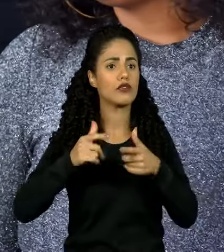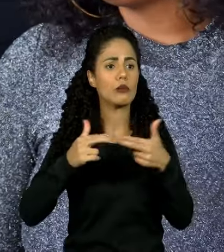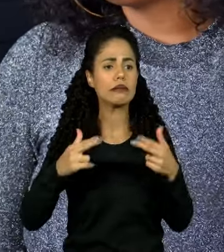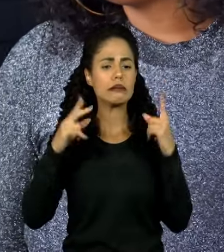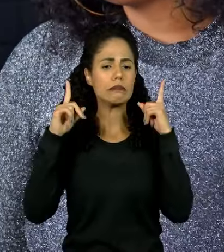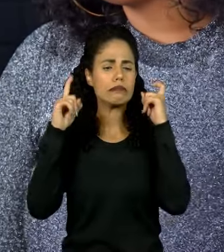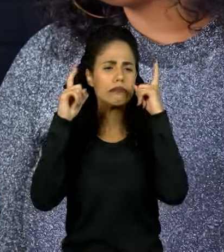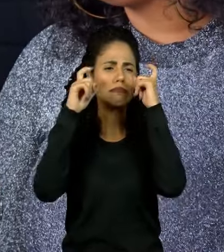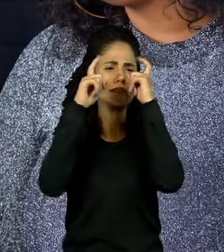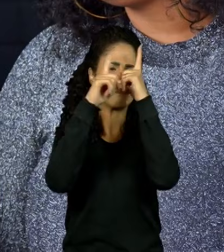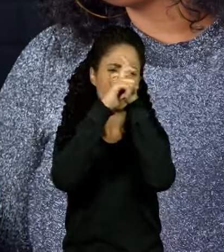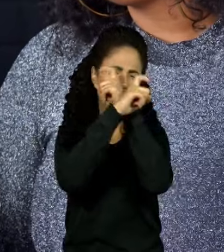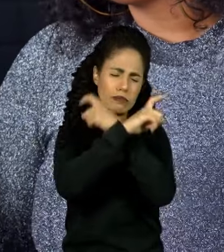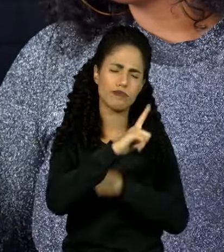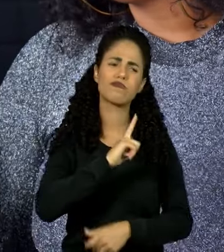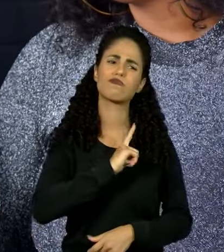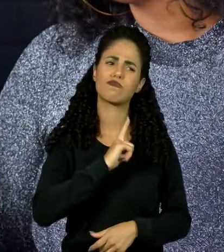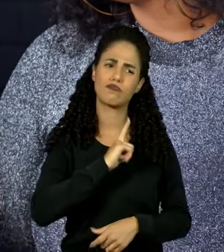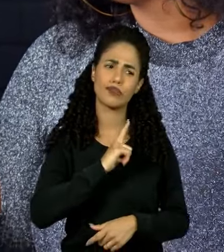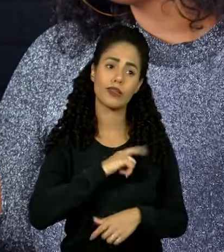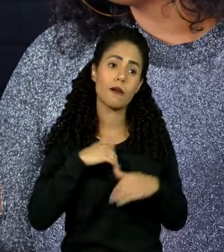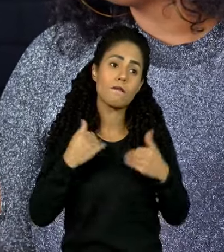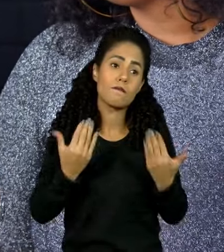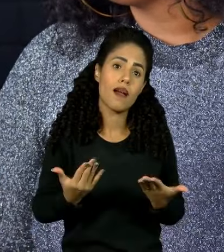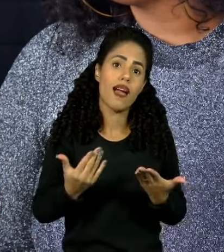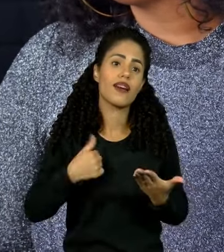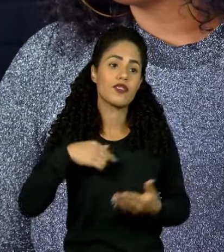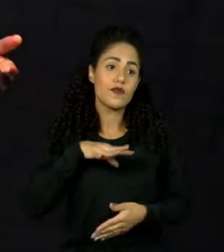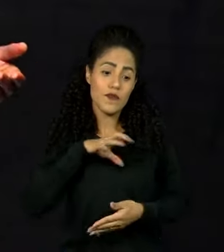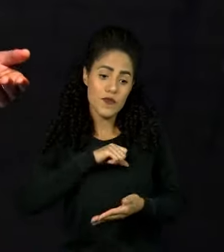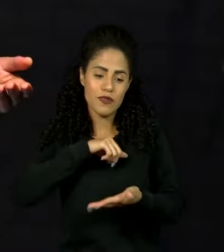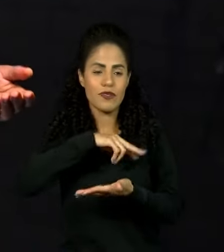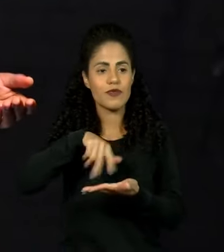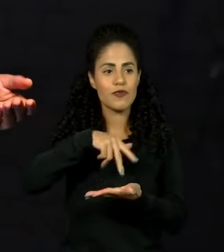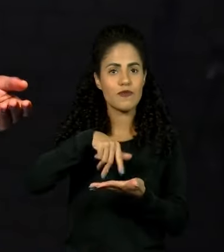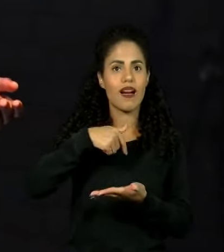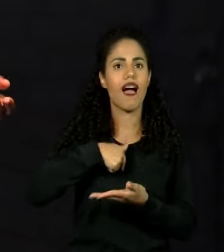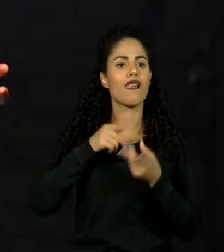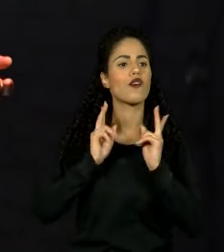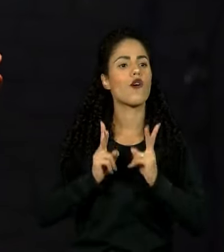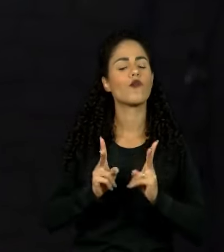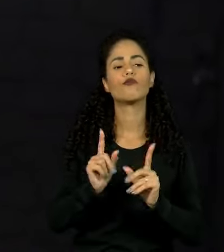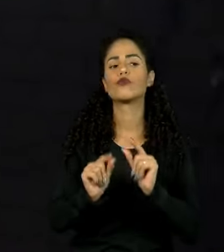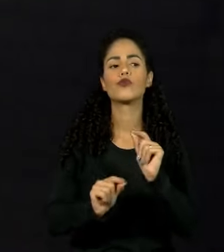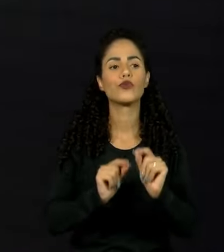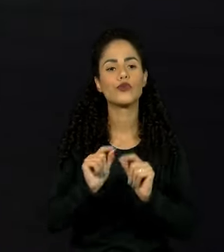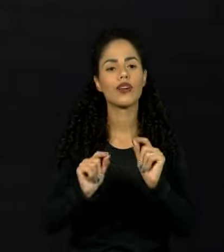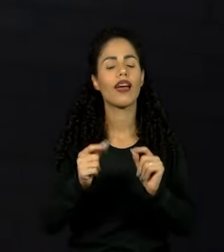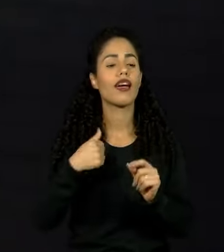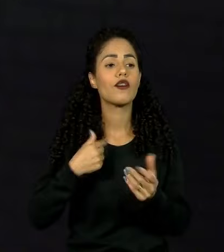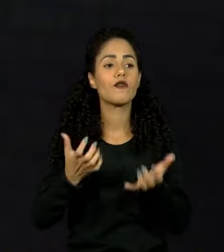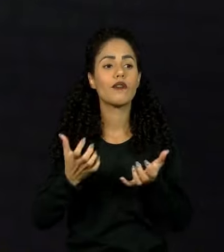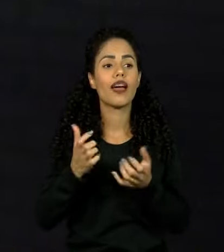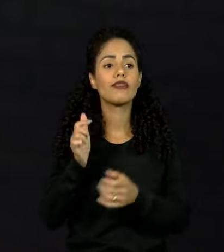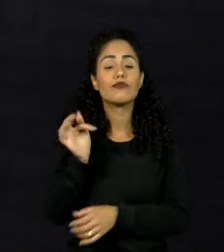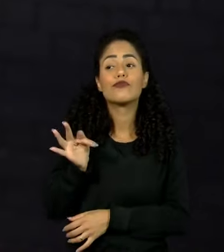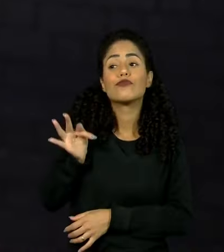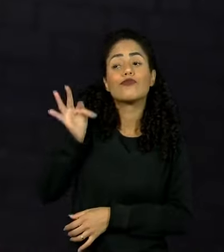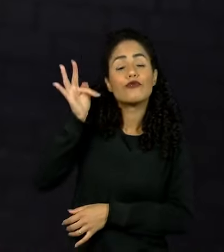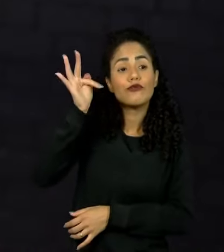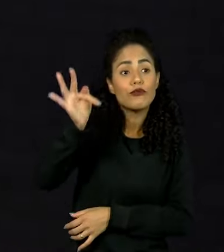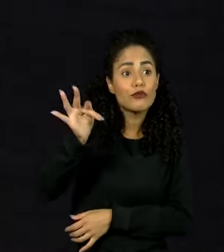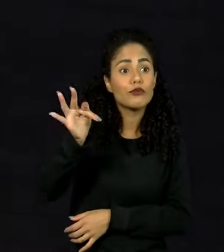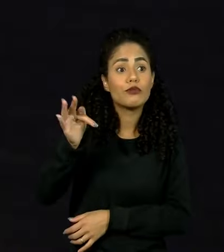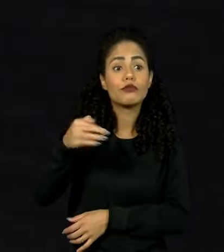dificuldades que a gente tem e enfim amor de baile para mim também a continuação euo que daqu algun